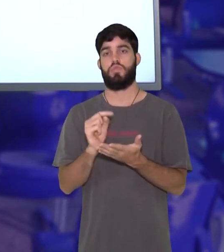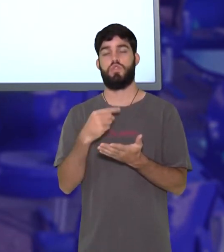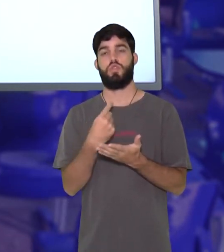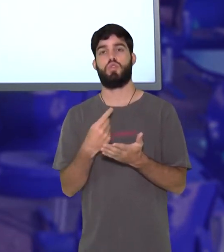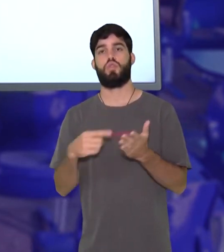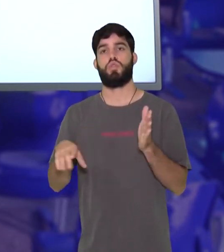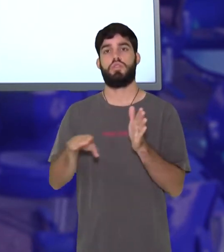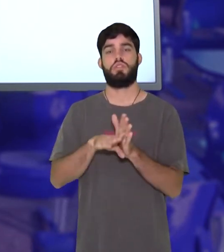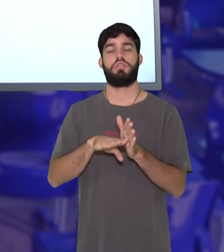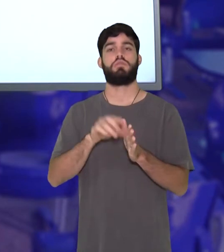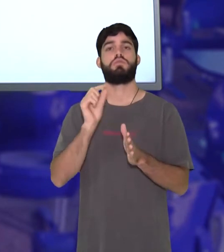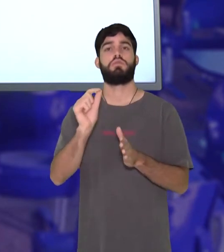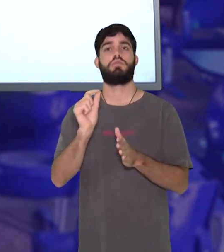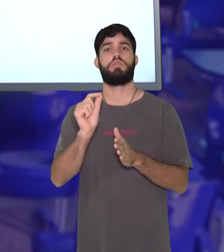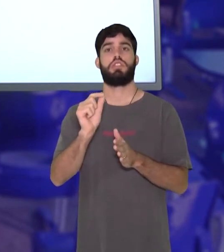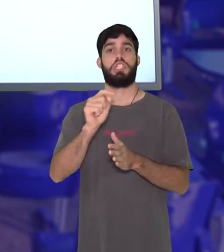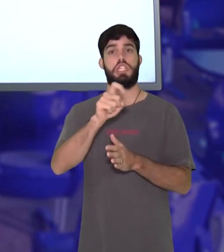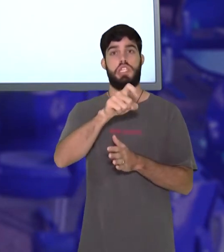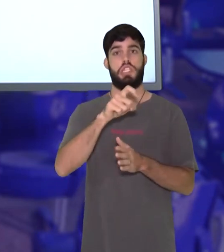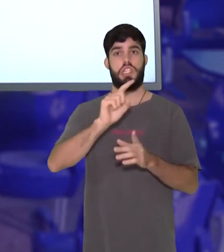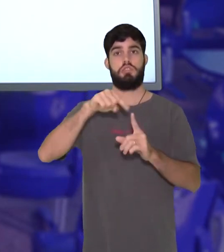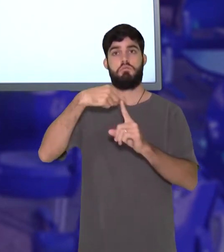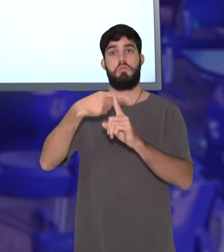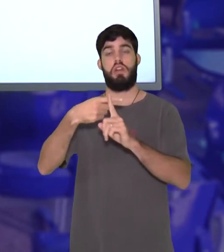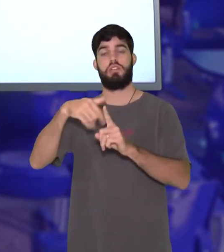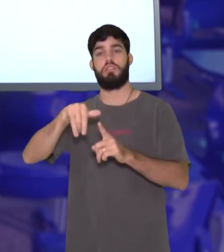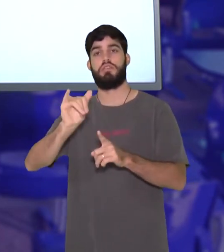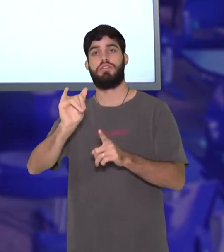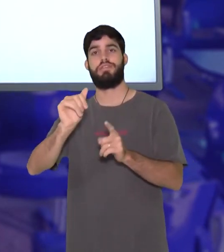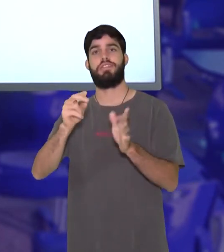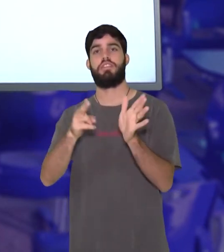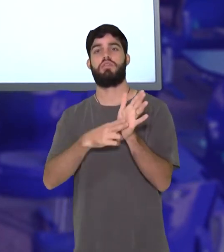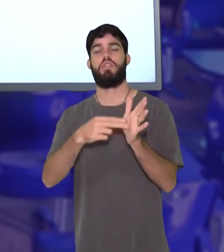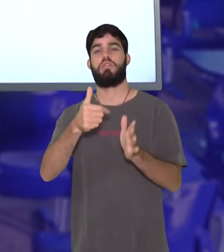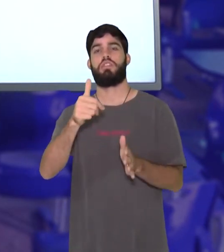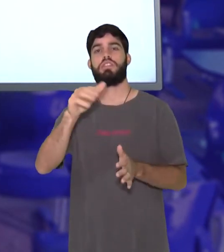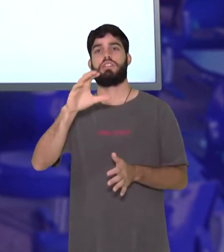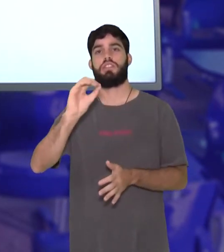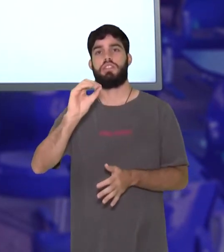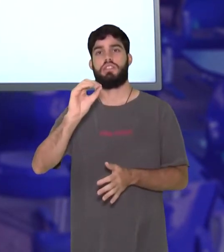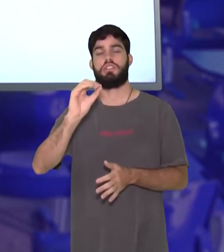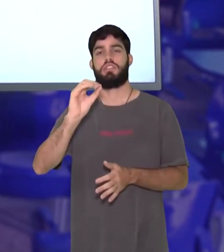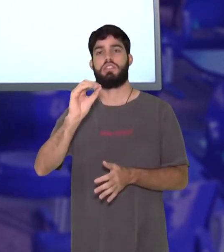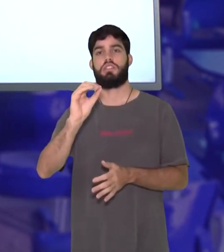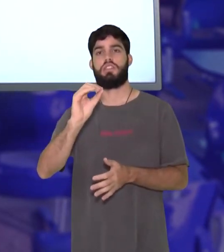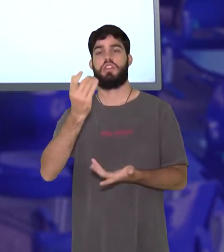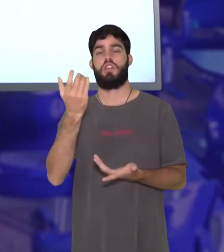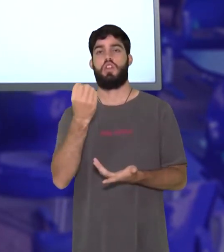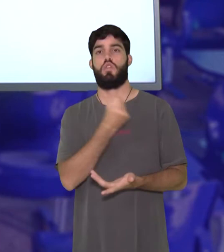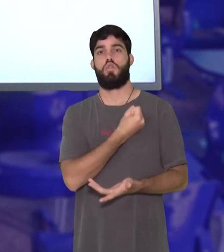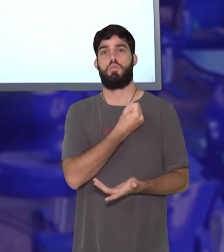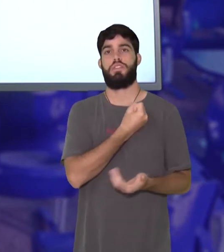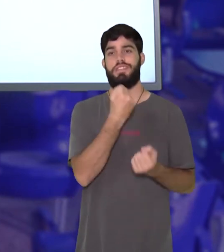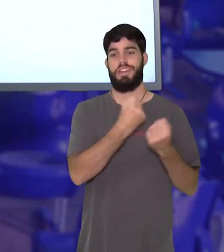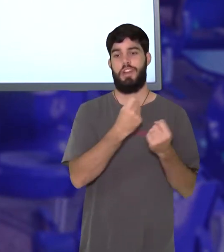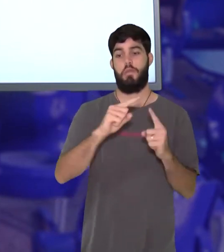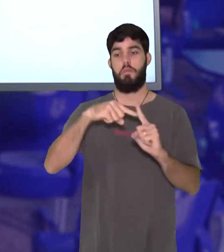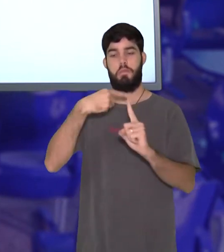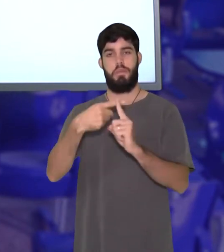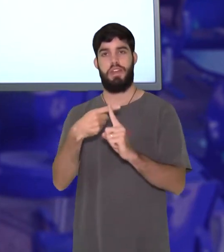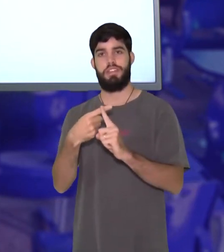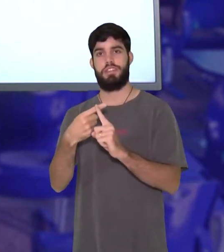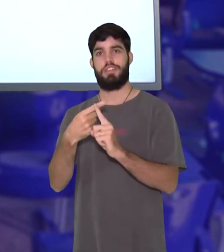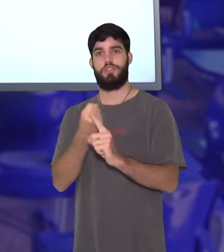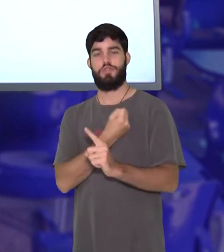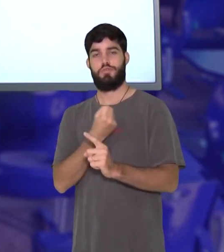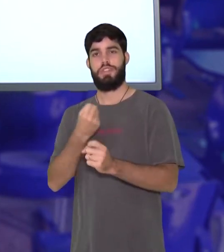nós chegamos a seguinte equação x + y = 10 ou seja quantitativo de carros